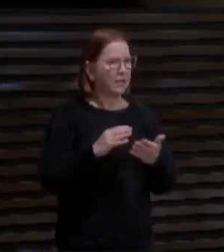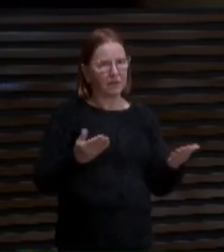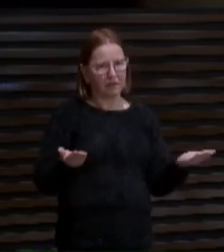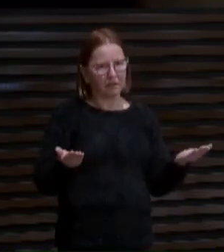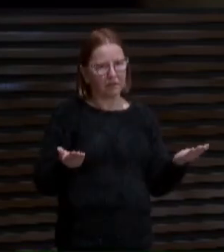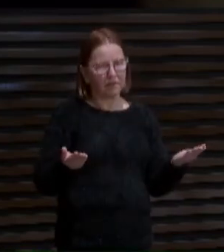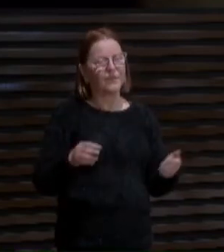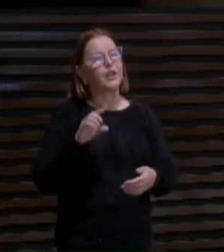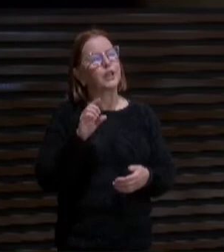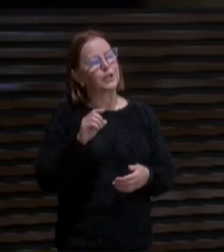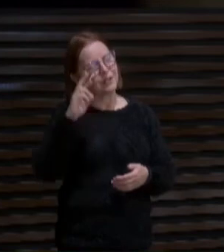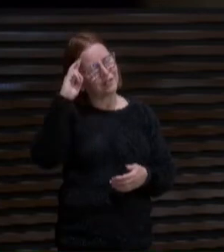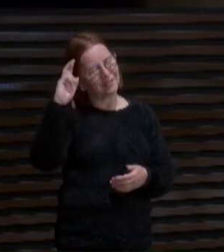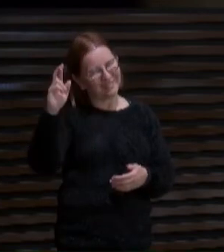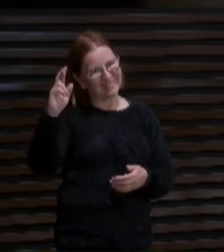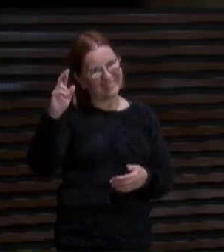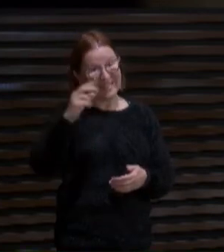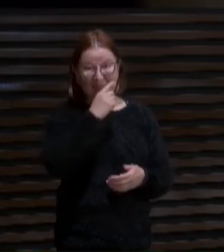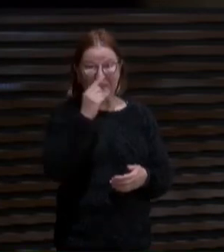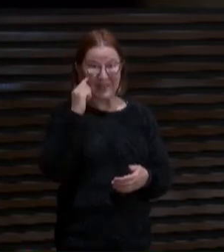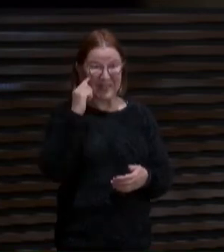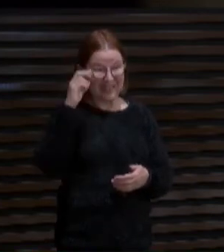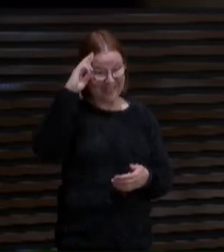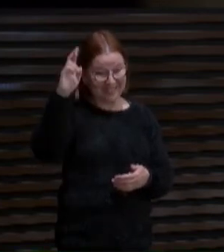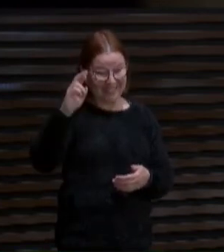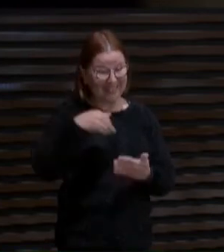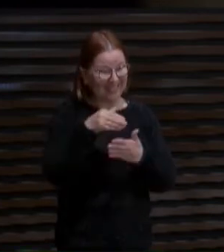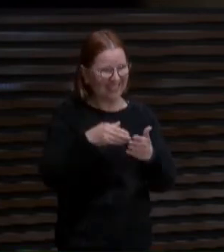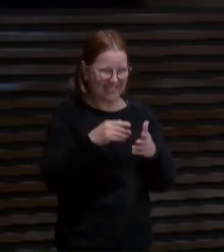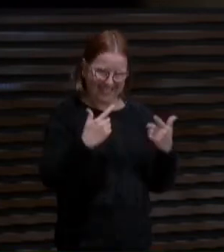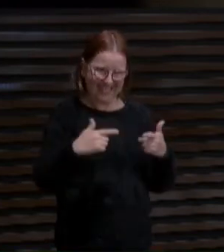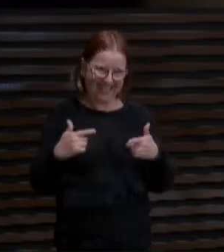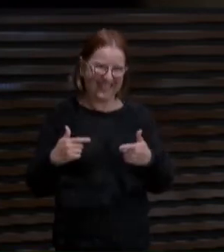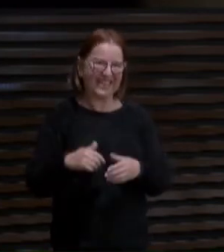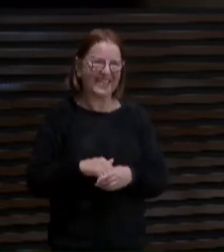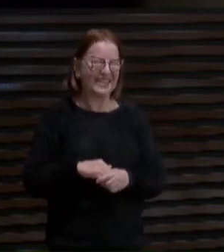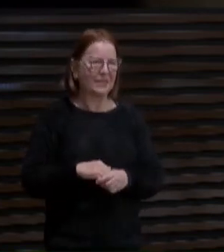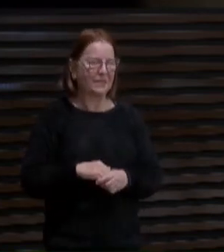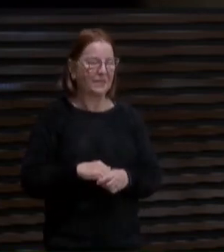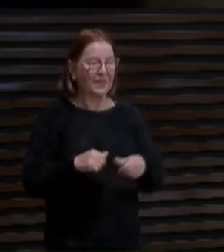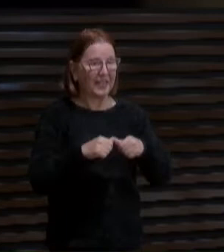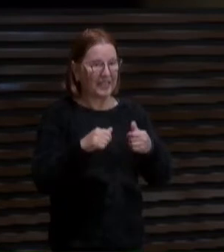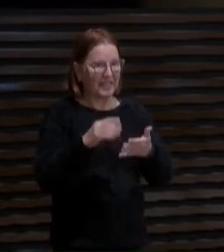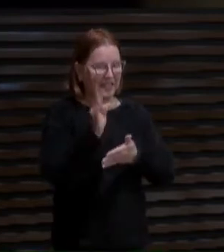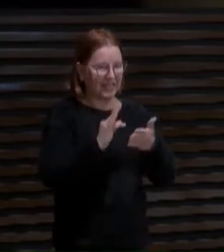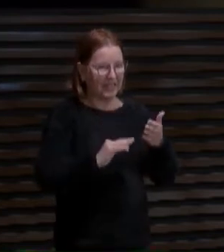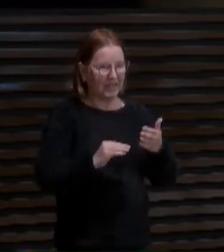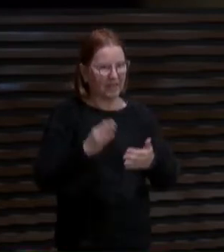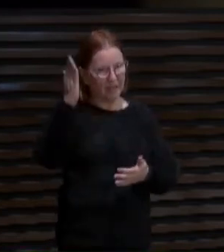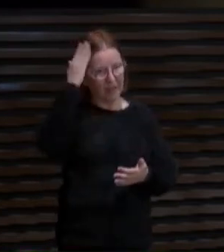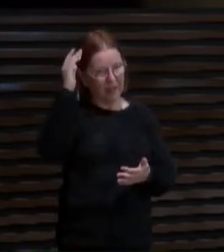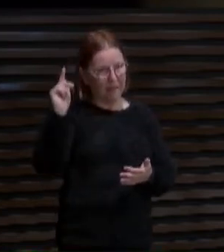só o senhor os olhos dela estão em todos os lugares esse texto Ele tá em provérbios 15:03 O